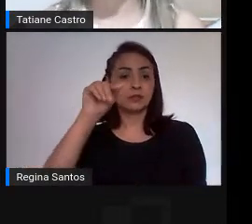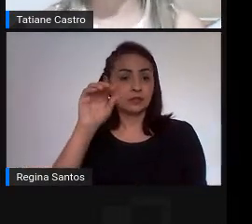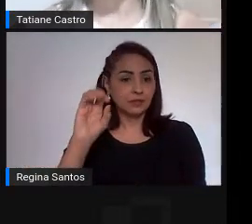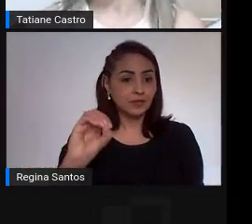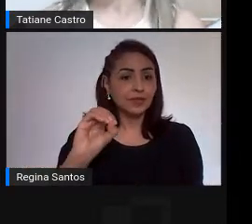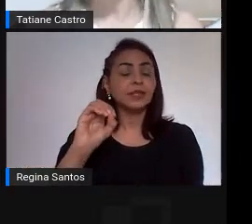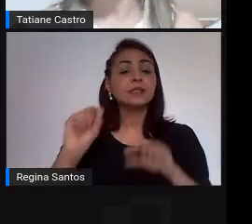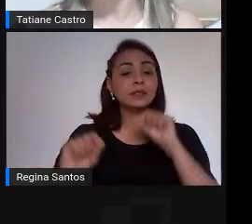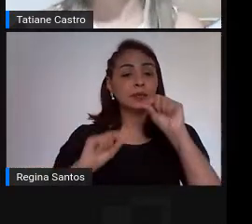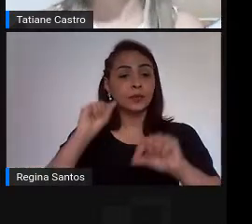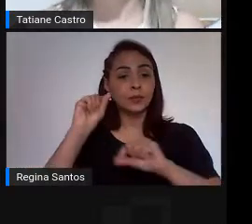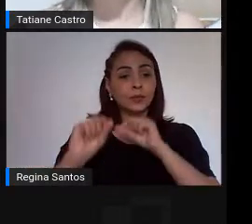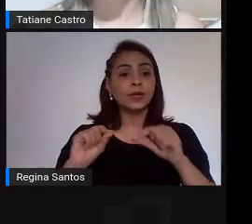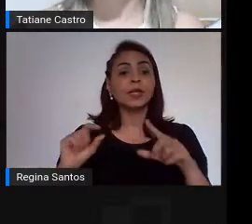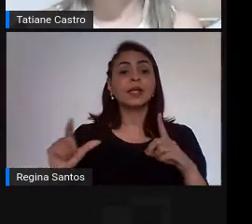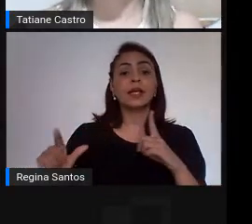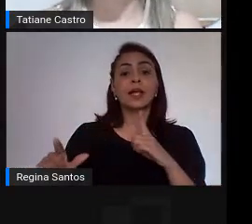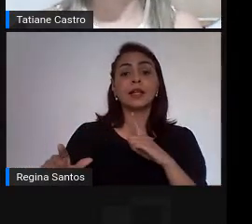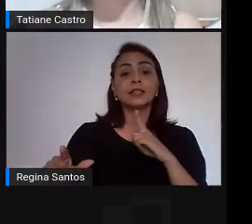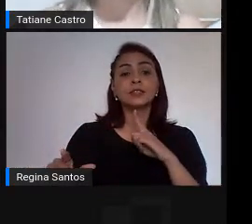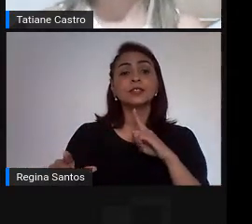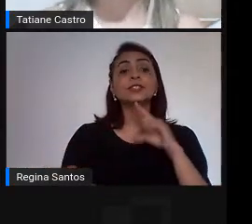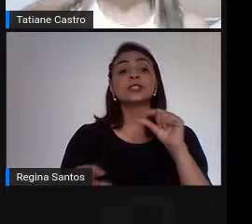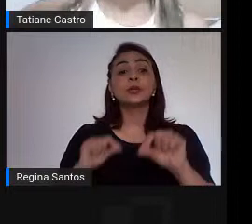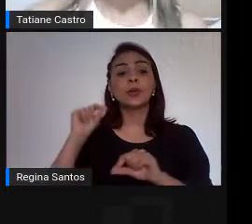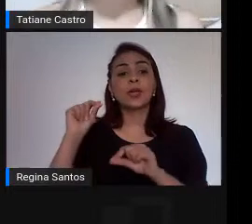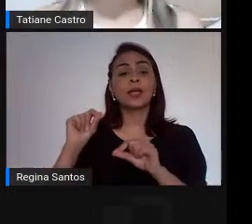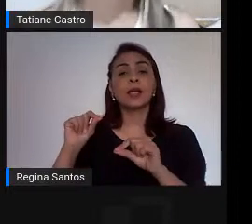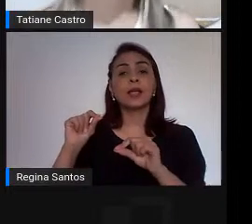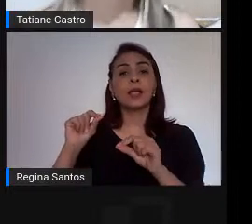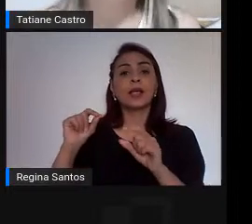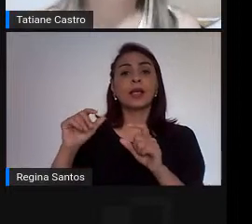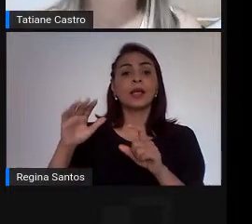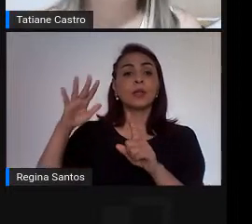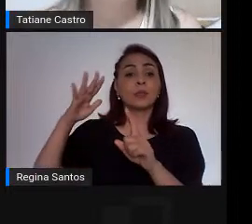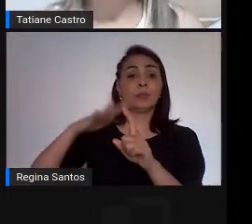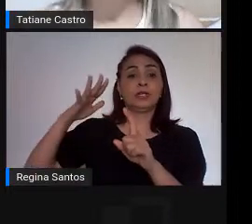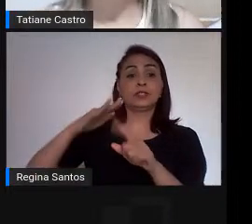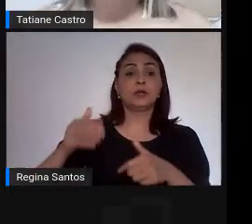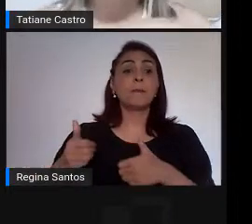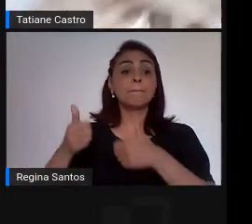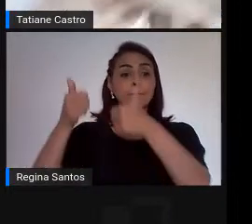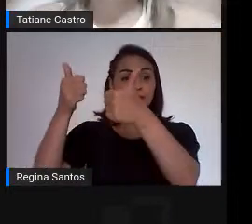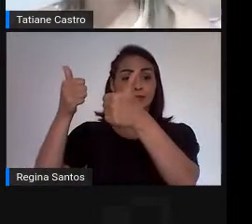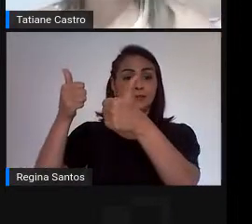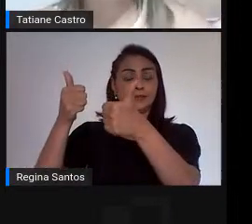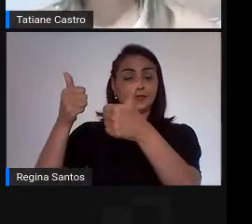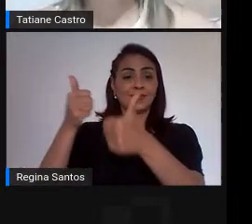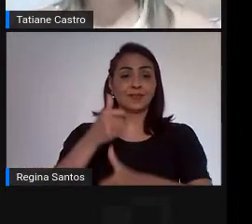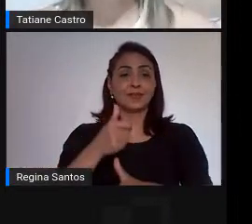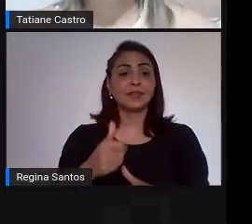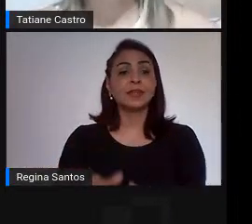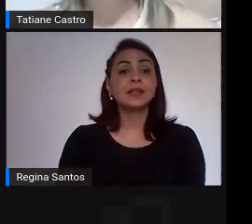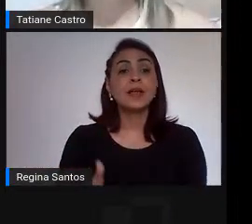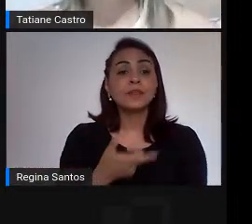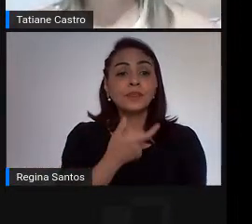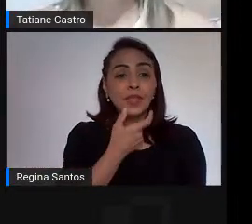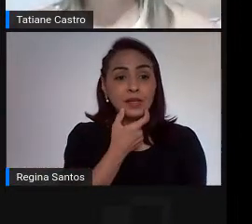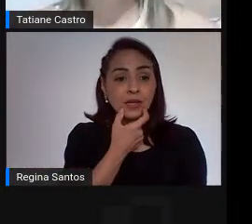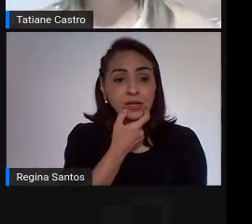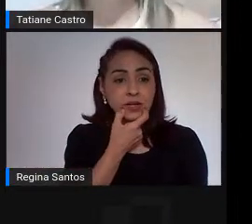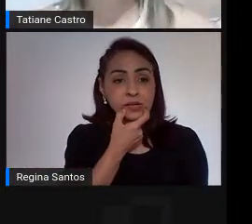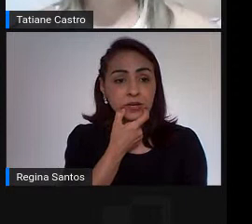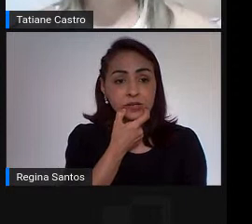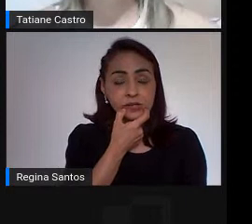prestígio maior dentro da sociedade. Mais adiante, a gente vai ver que a língua inglesa, a língua inglesa dentro dessas